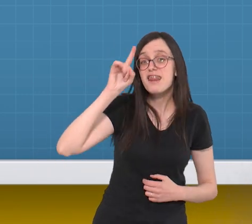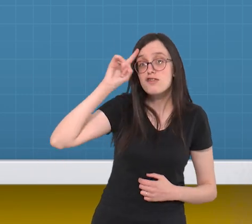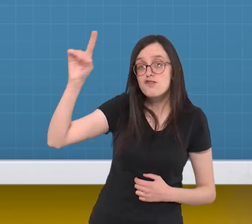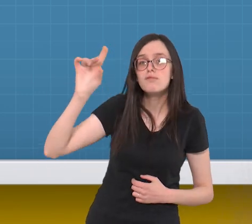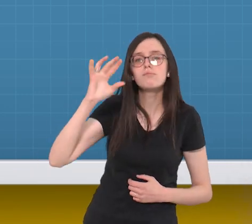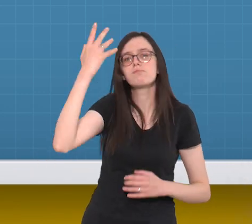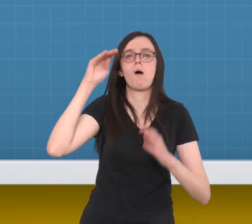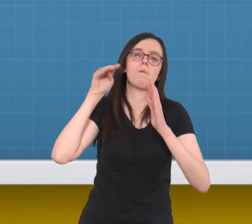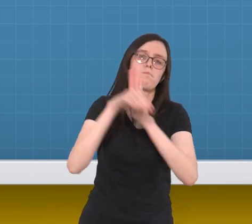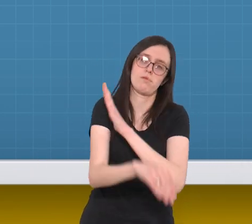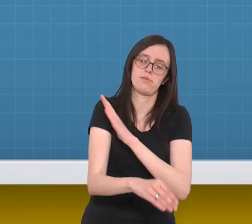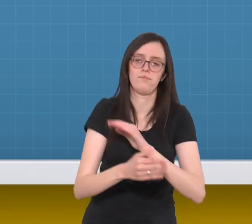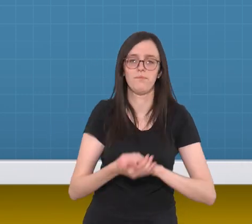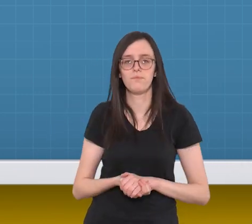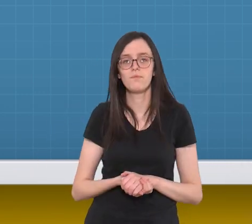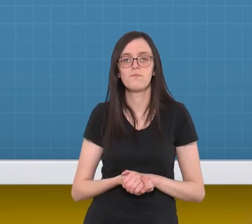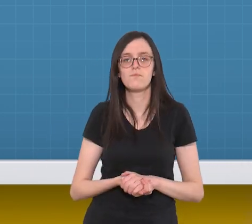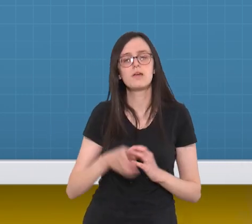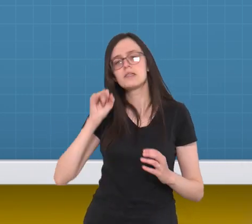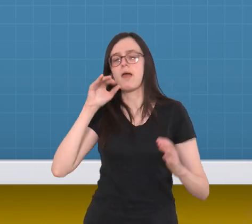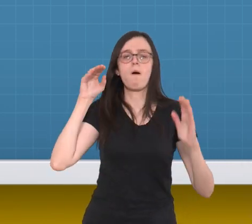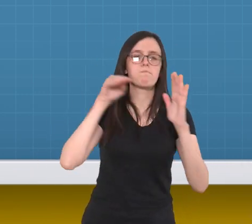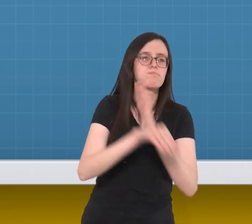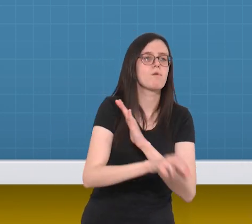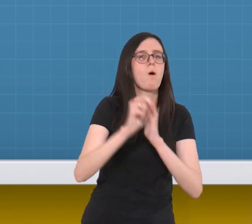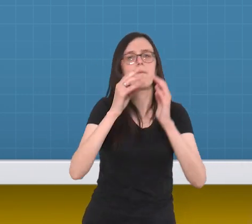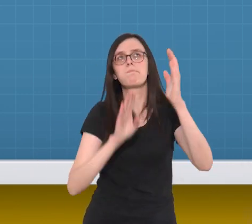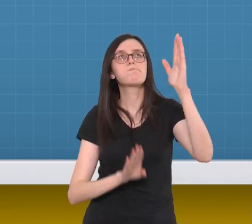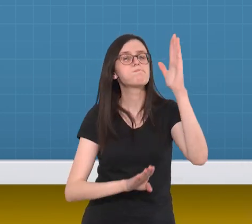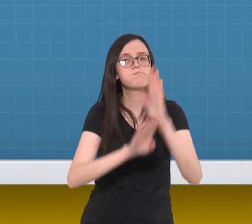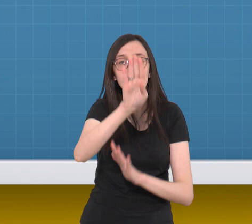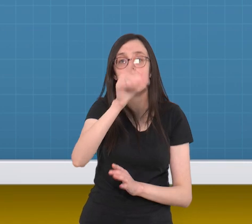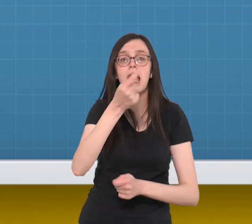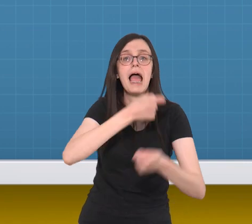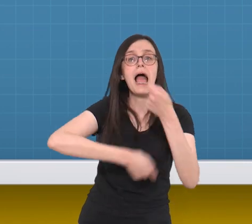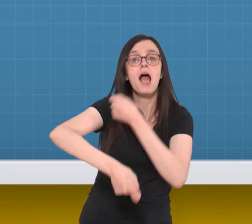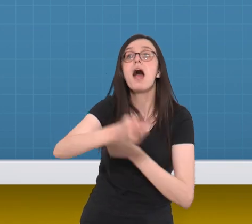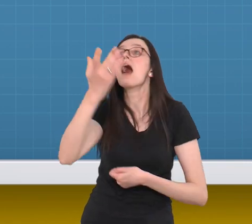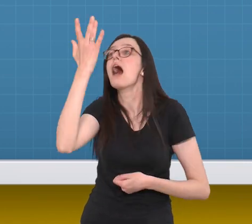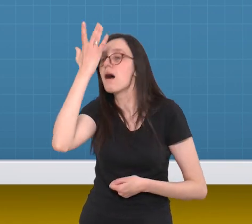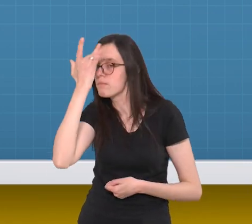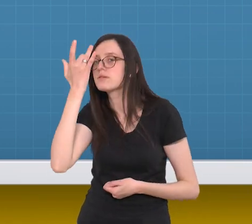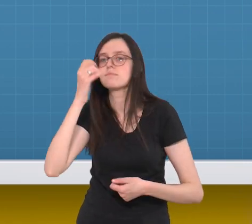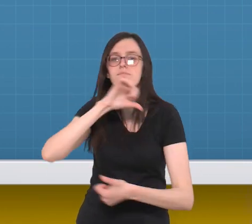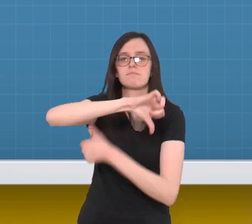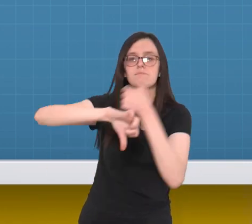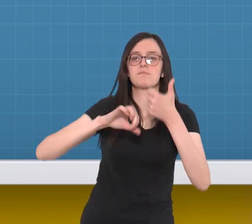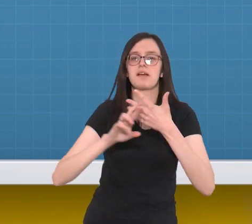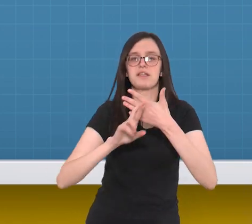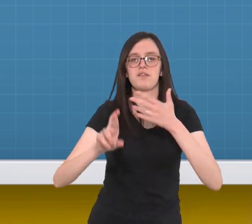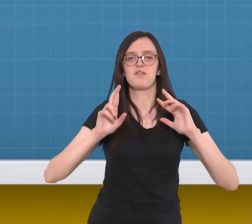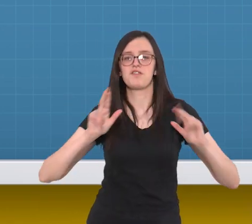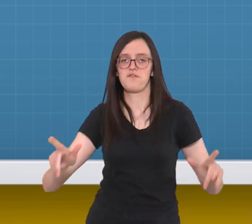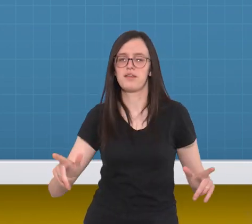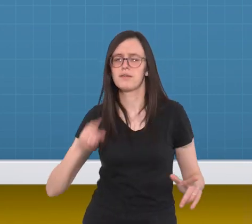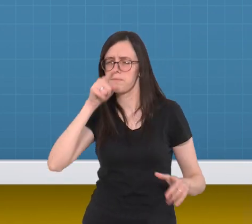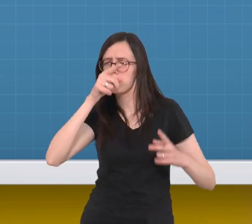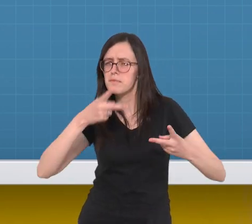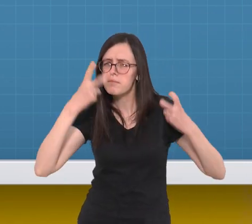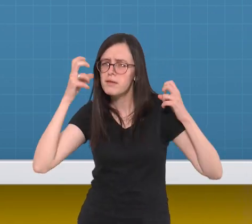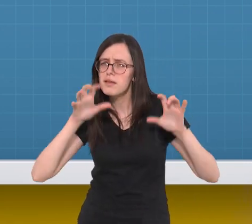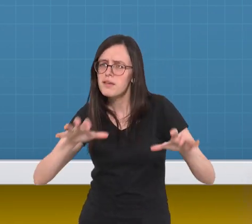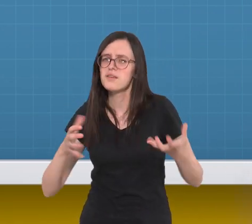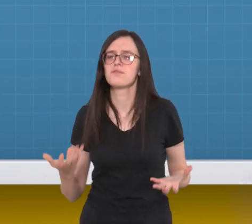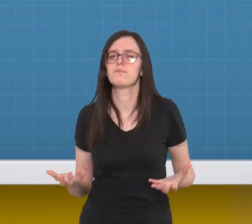uma queda. Se naquele dia houve uma queda, houve um acréscimo, a economia no dia seguinte reage de maneira diferente.